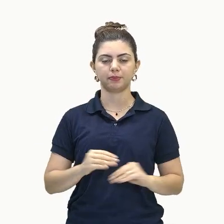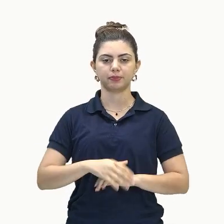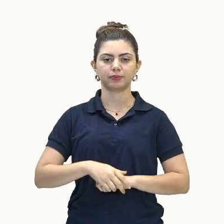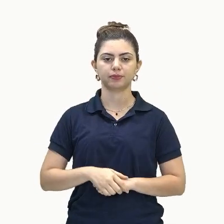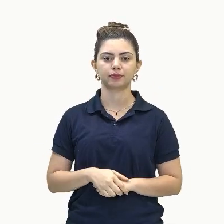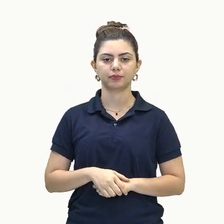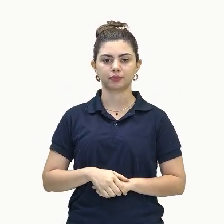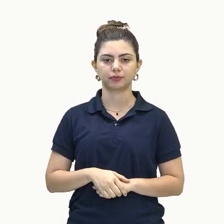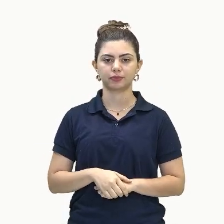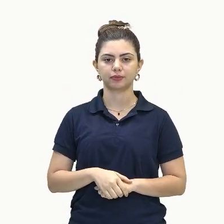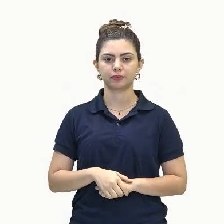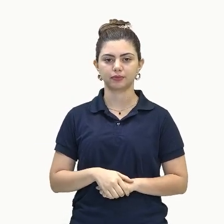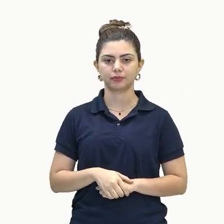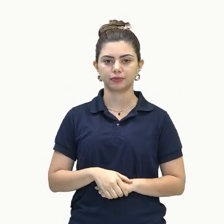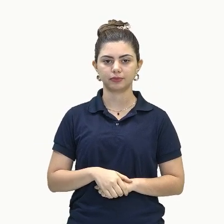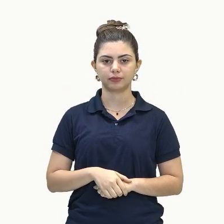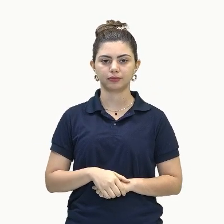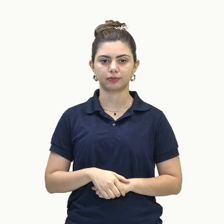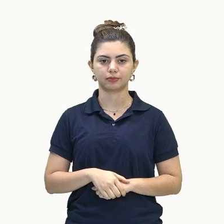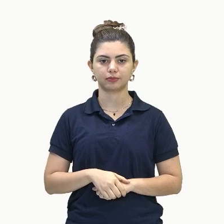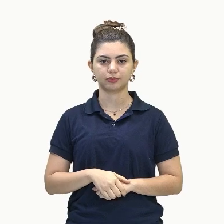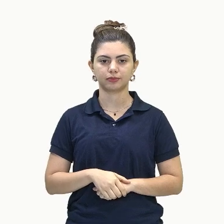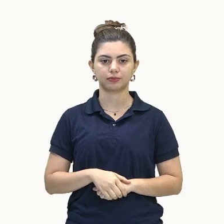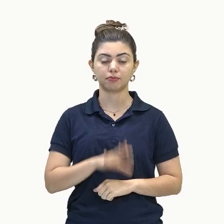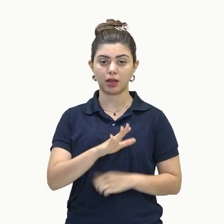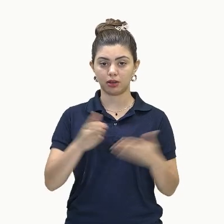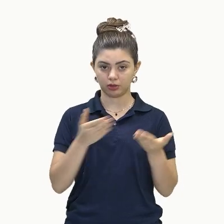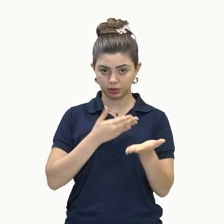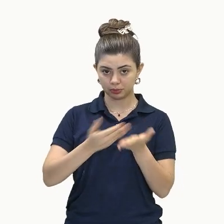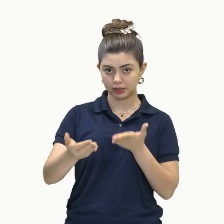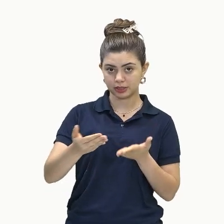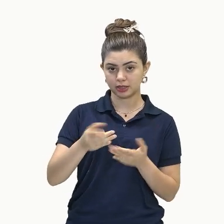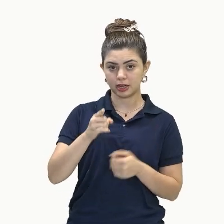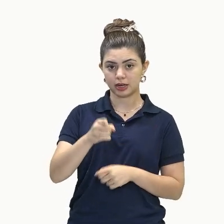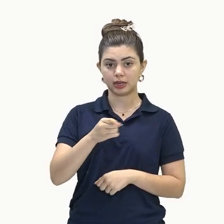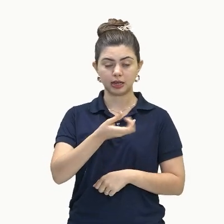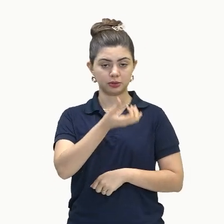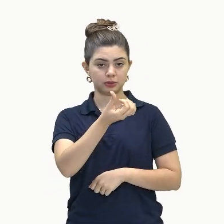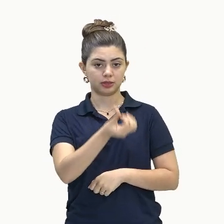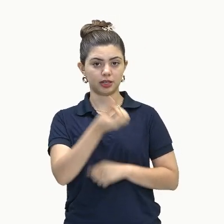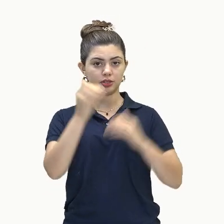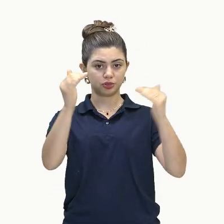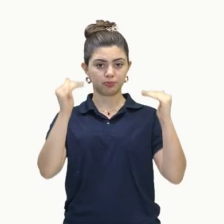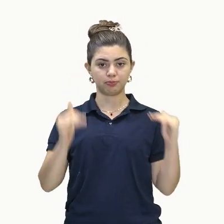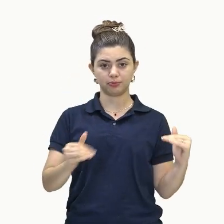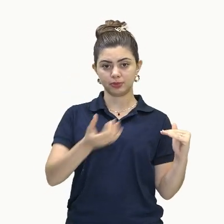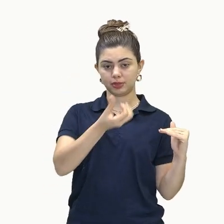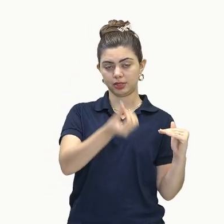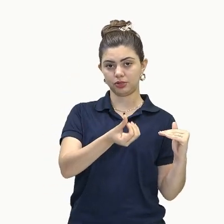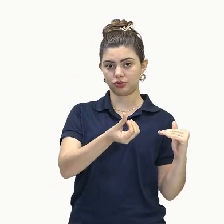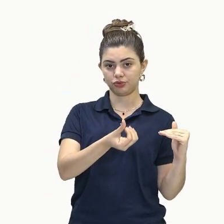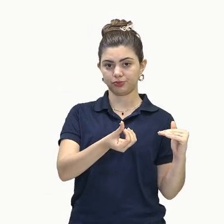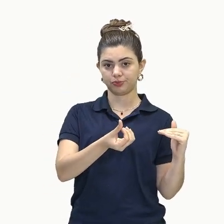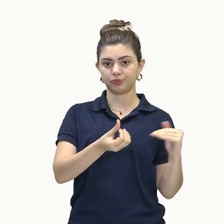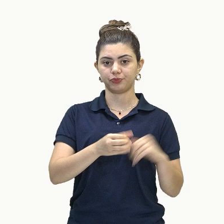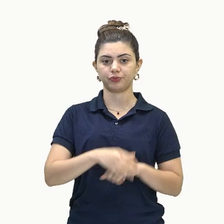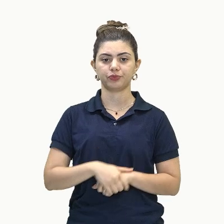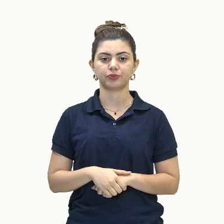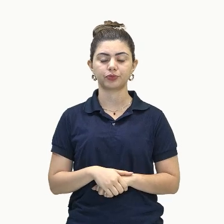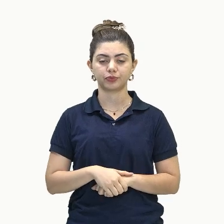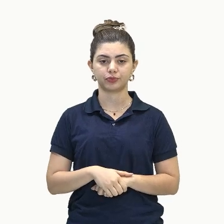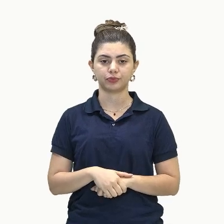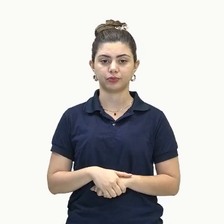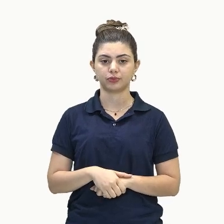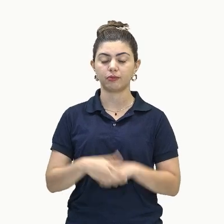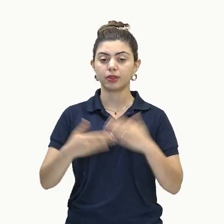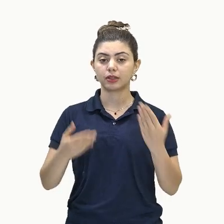partir deste indivíduo 6, da segunda geração. Nesse indivíduo,